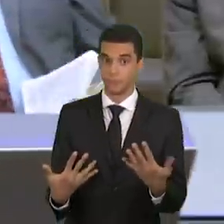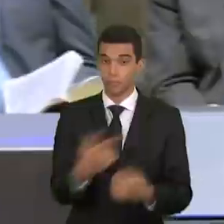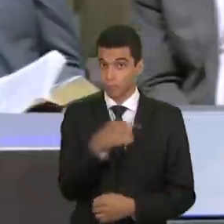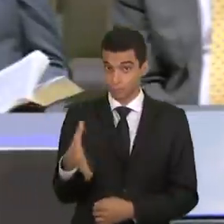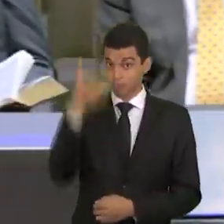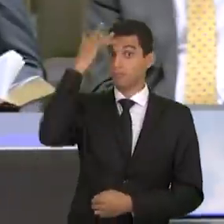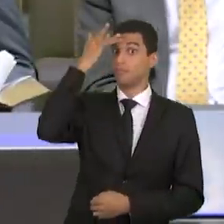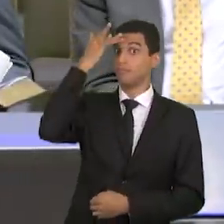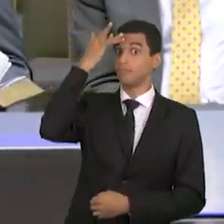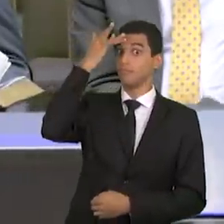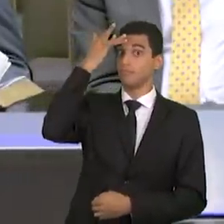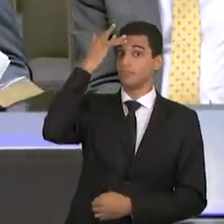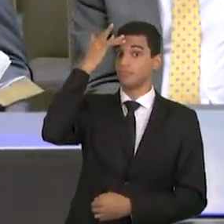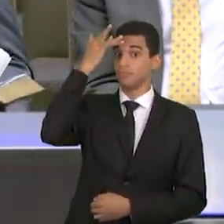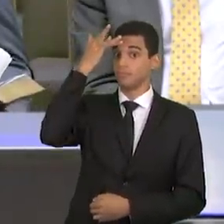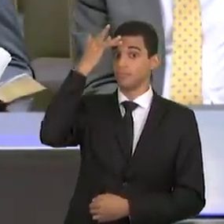guardou?